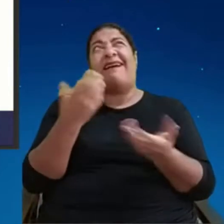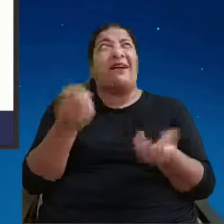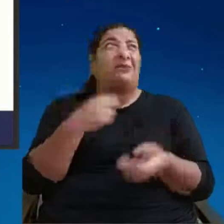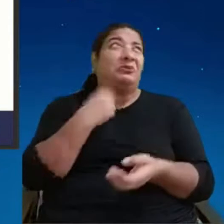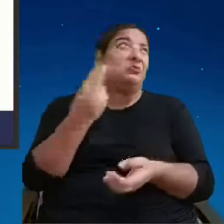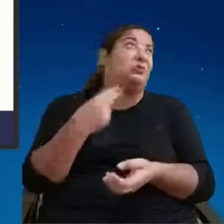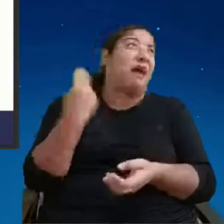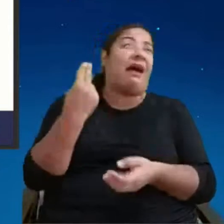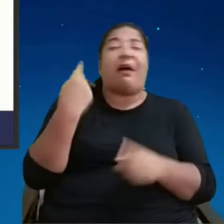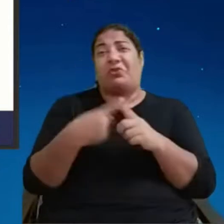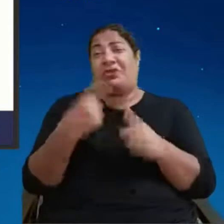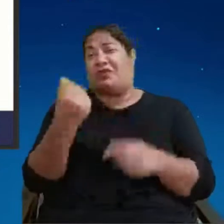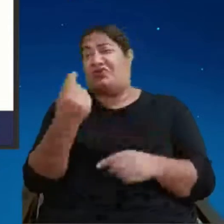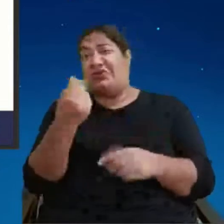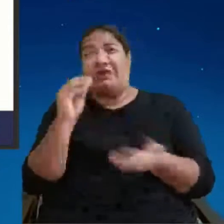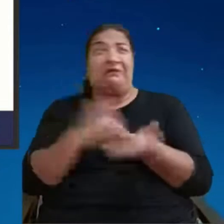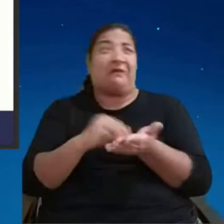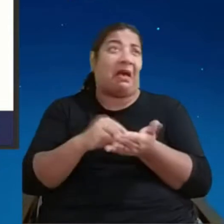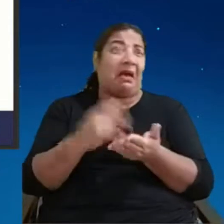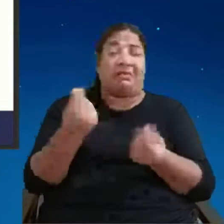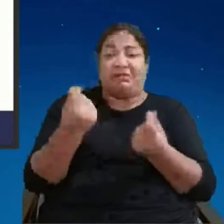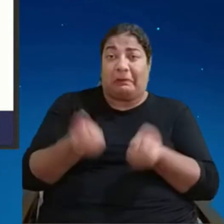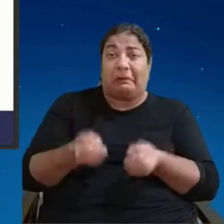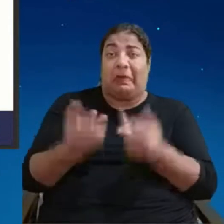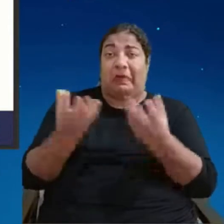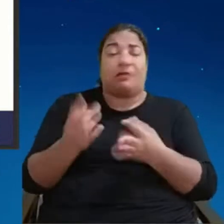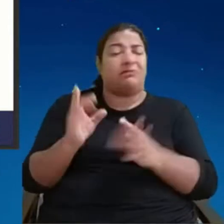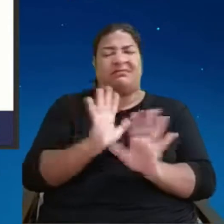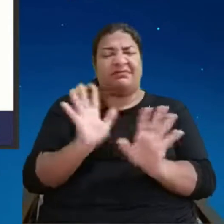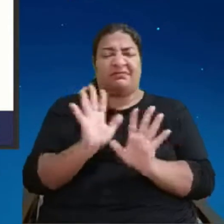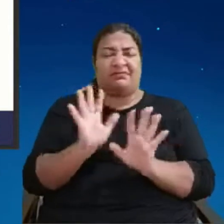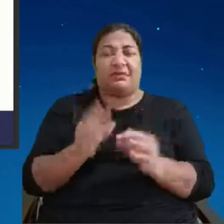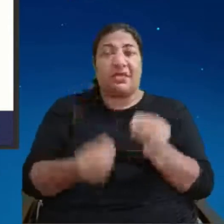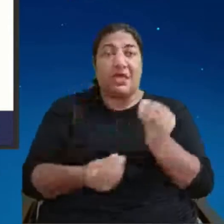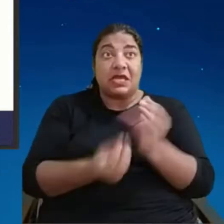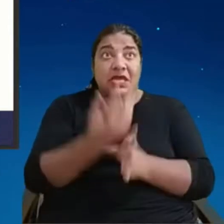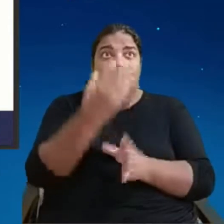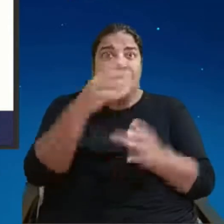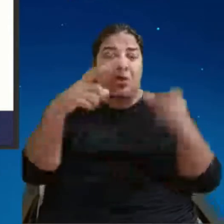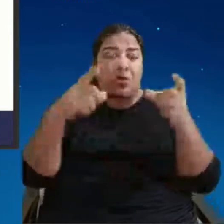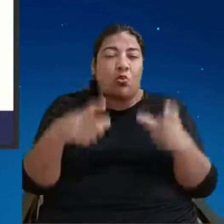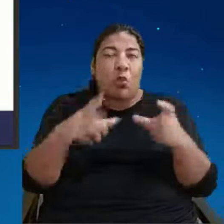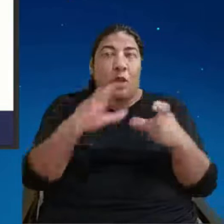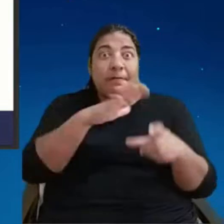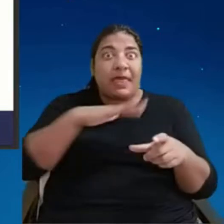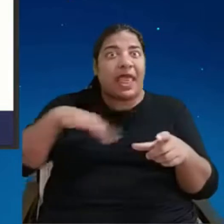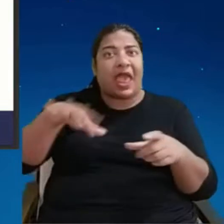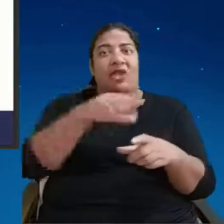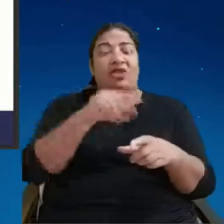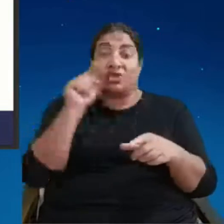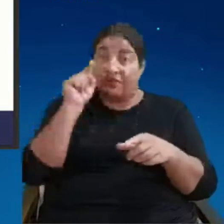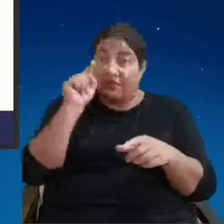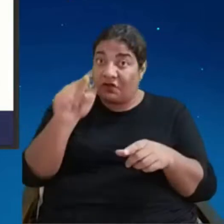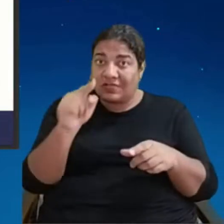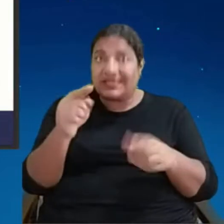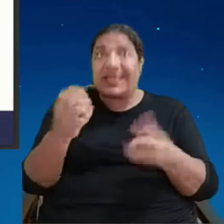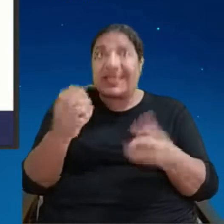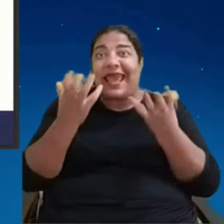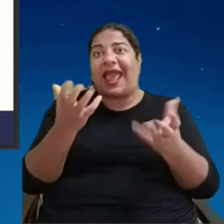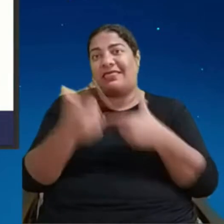nisso. Pensa em criar um ambiente que você, empresário, como eu também, gostaria de trabalhar.